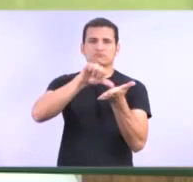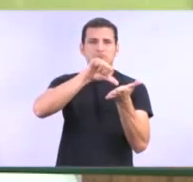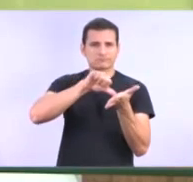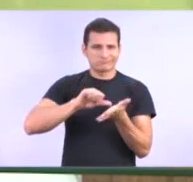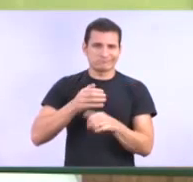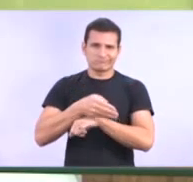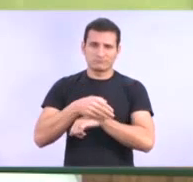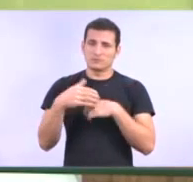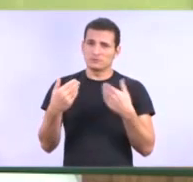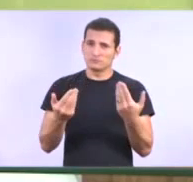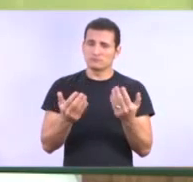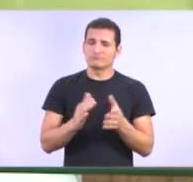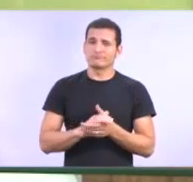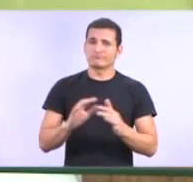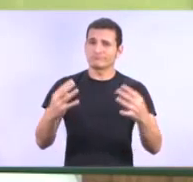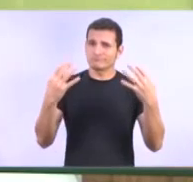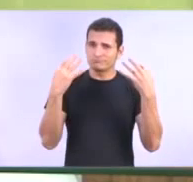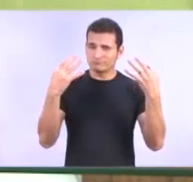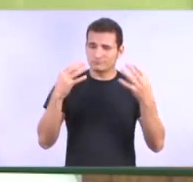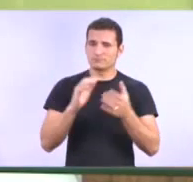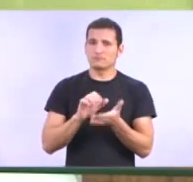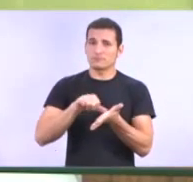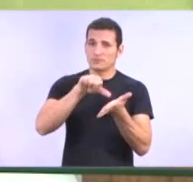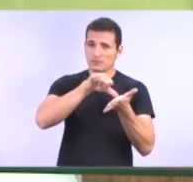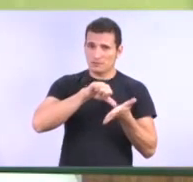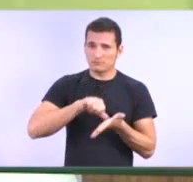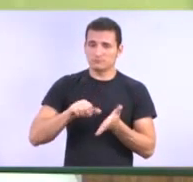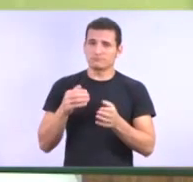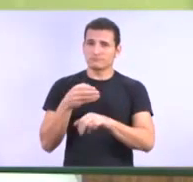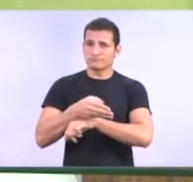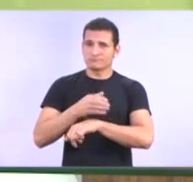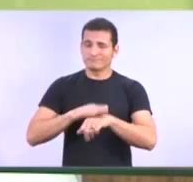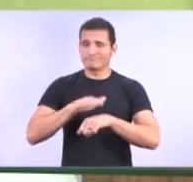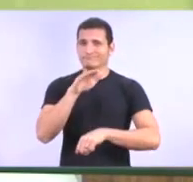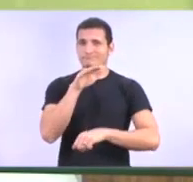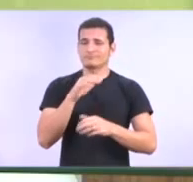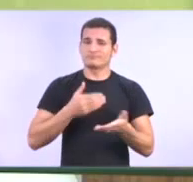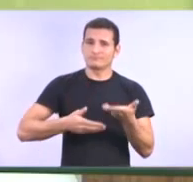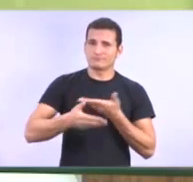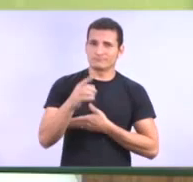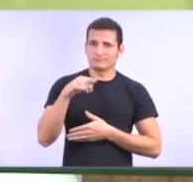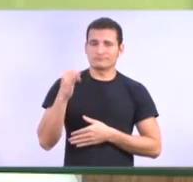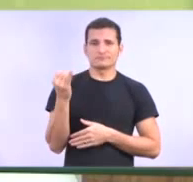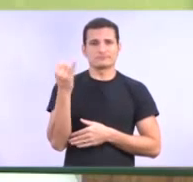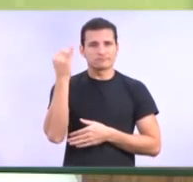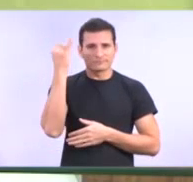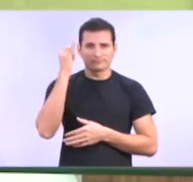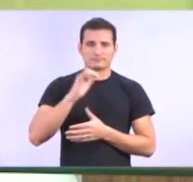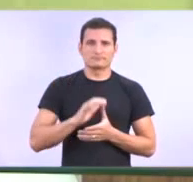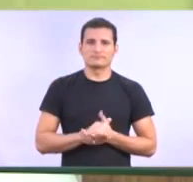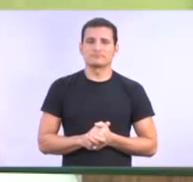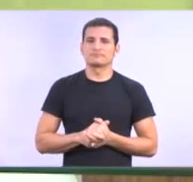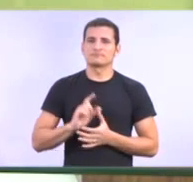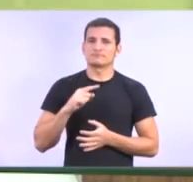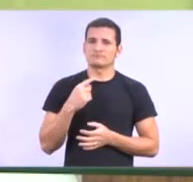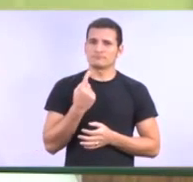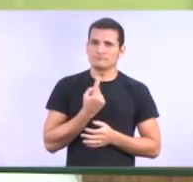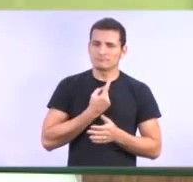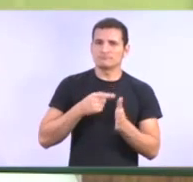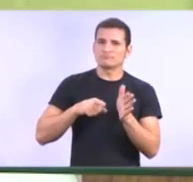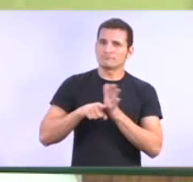chamo a atenção de que os polos participem mais, né? Essa interação é muito importante para que a gente tire as